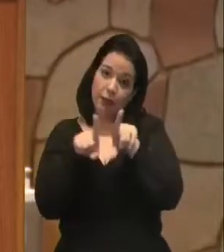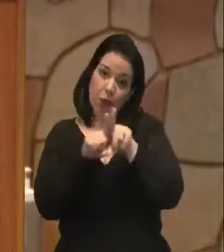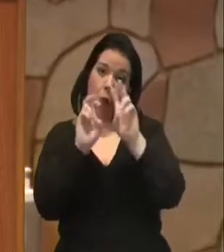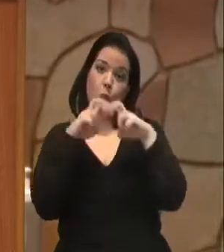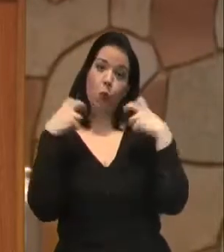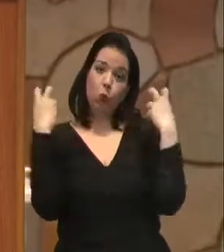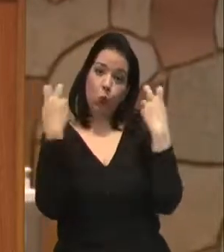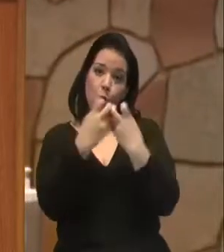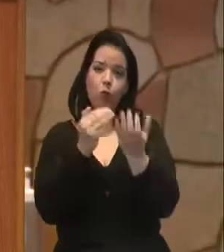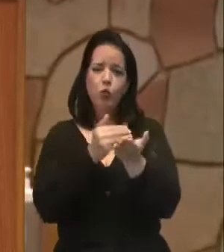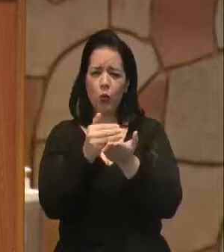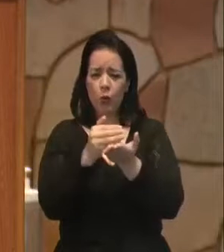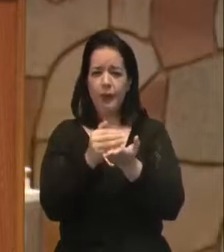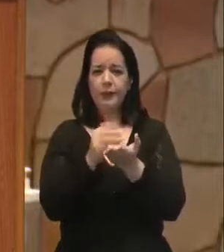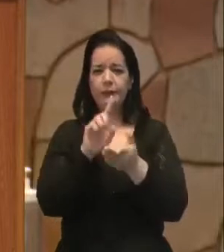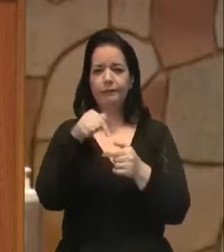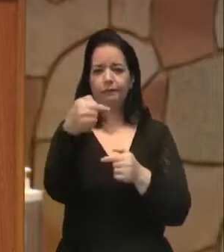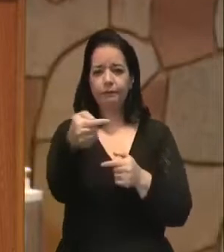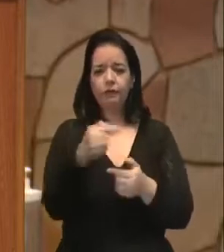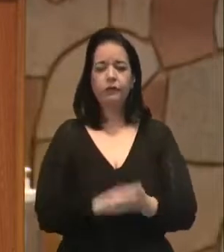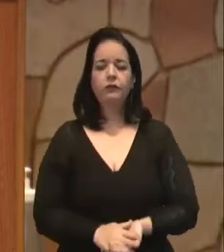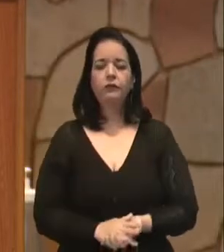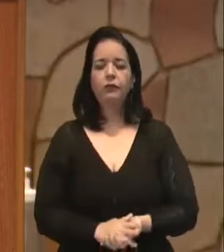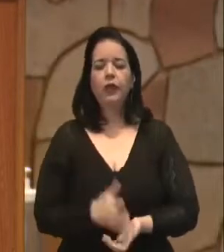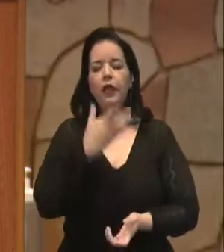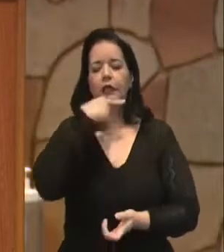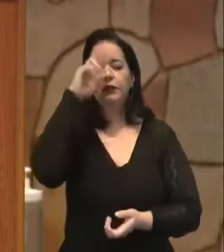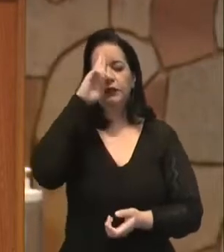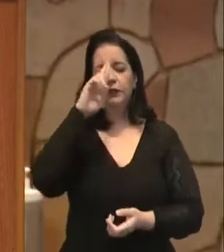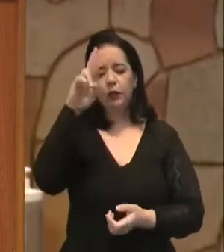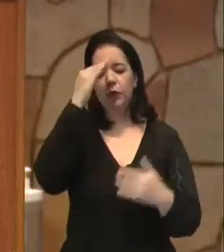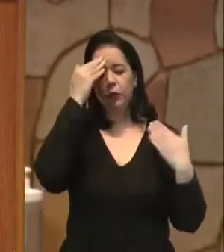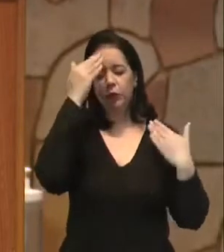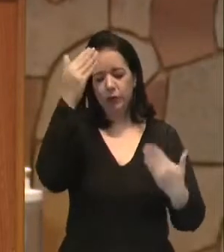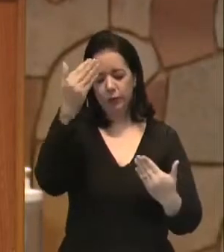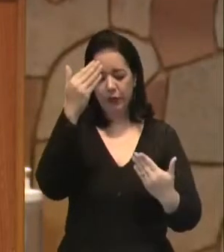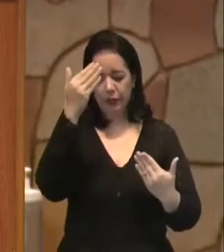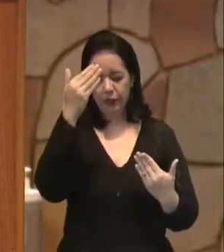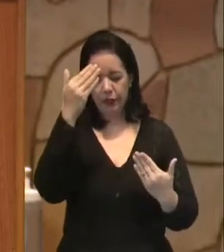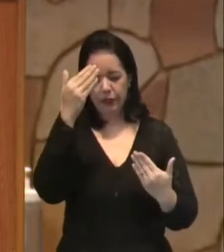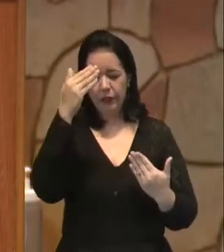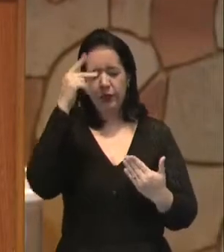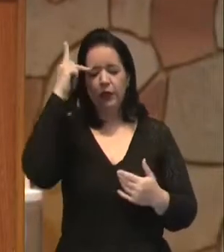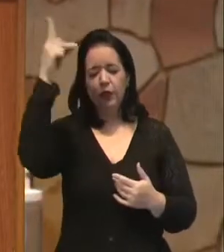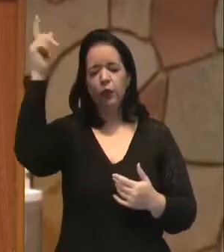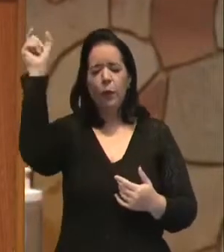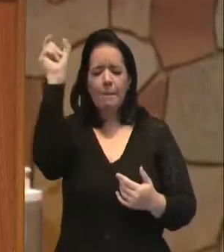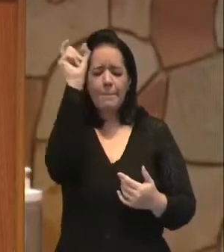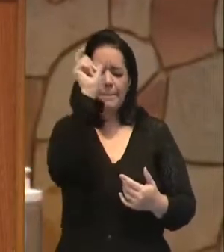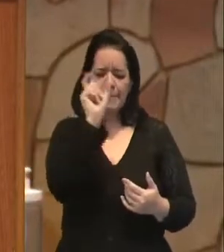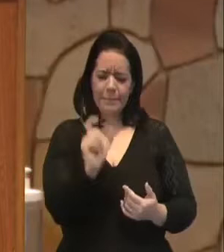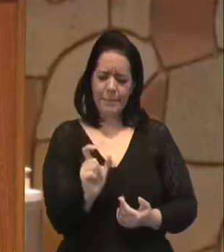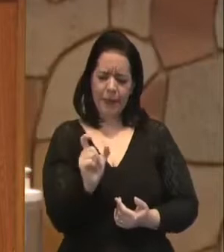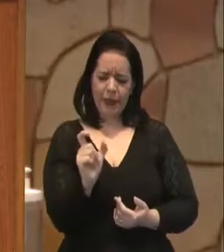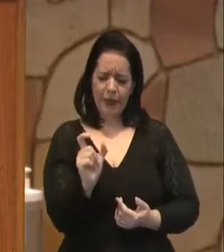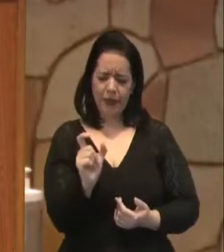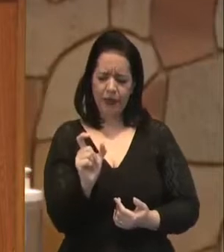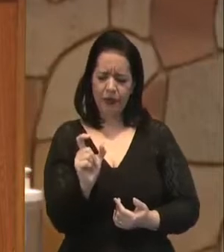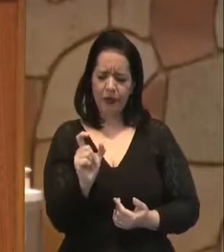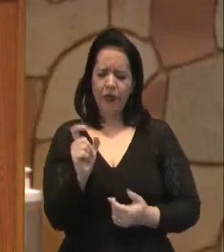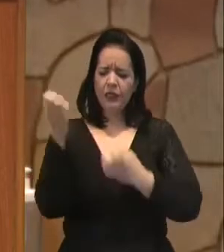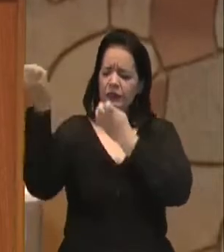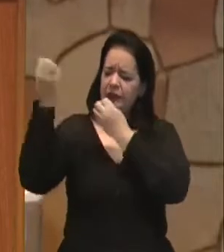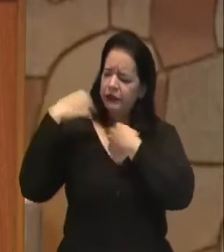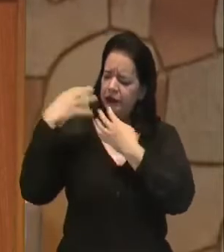que daqui a pouco se segue. Senhor, muito obrigado pela tua palavra que nos instrui, que nos